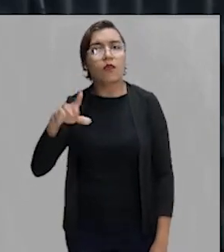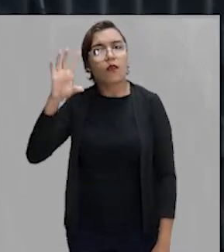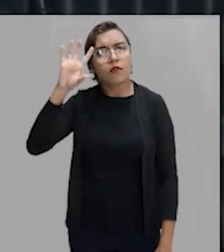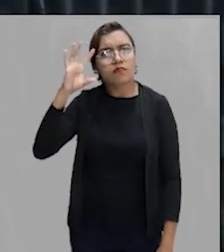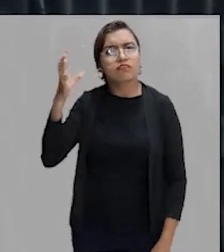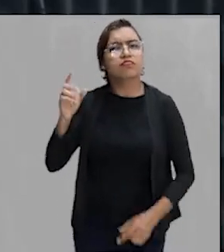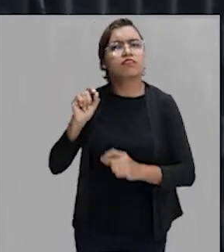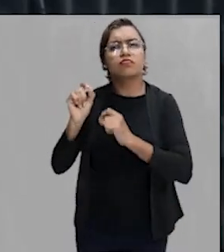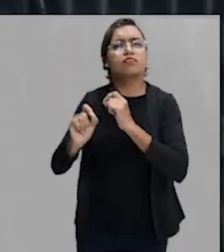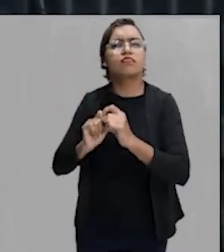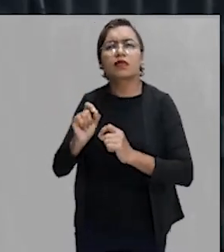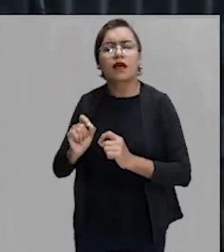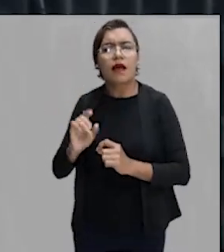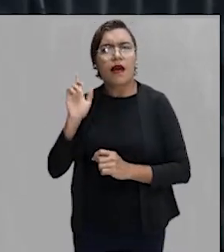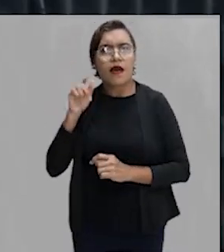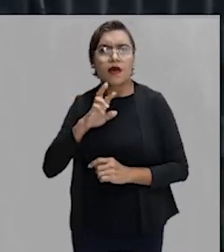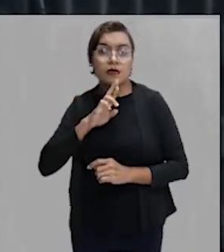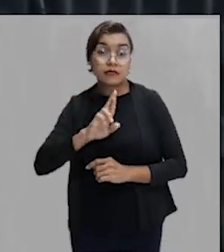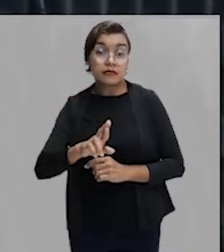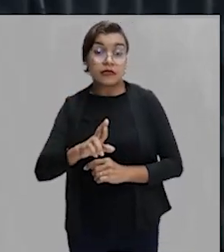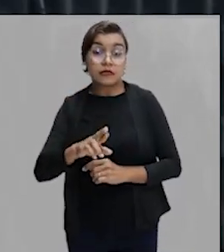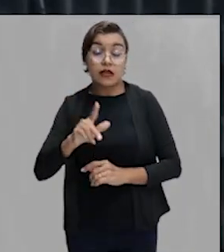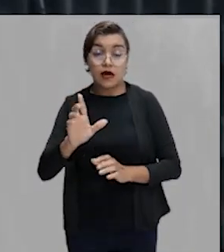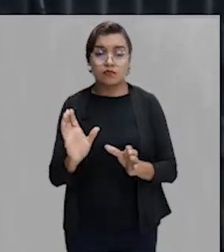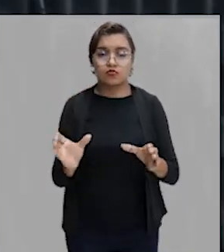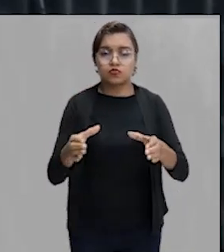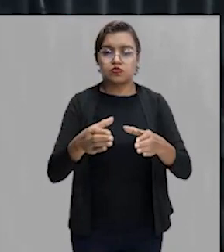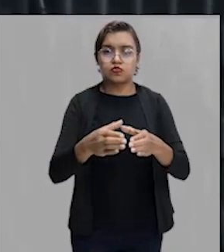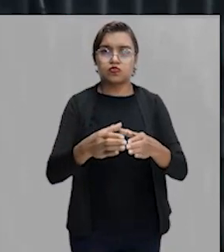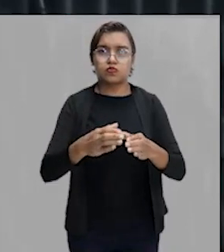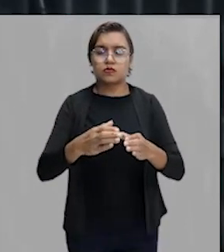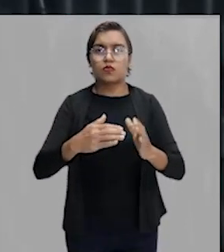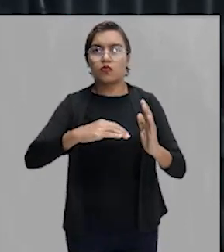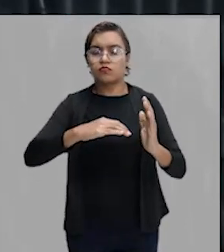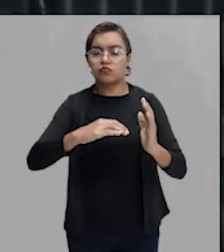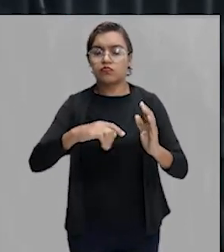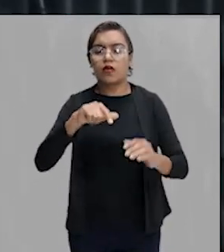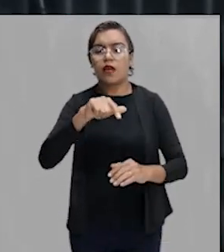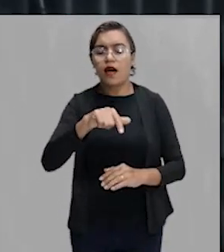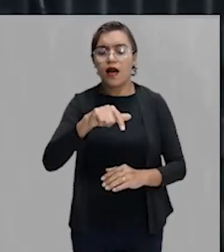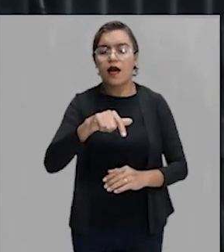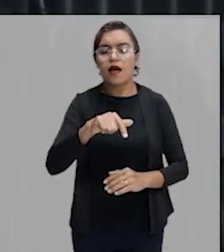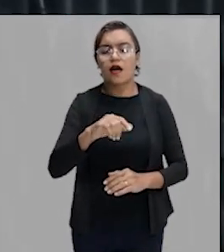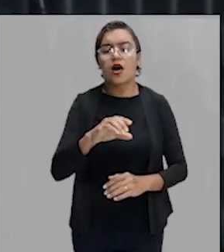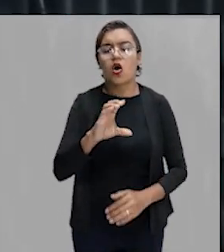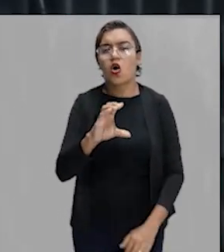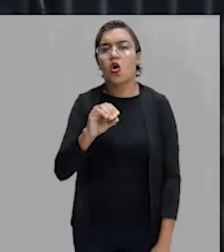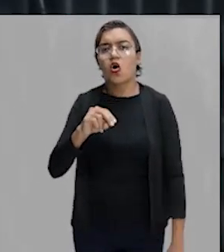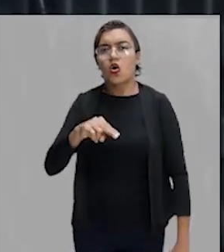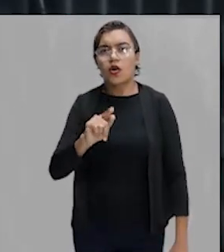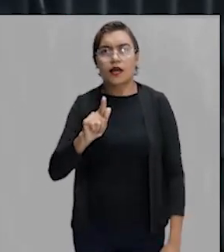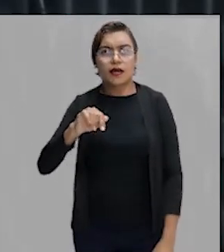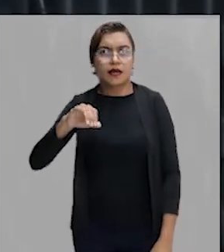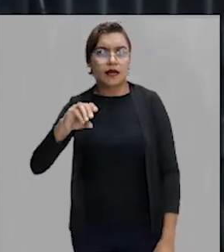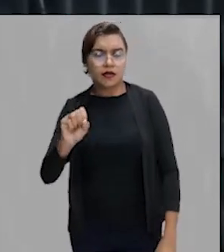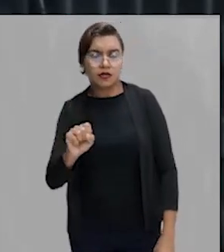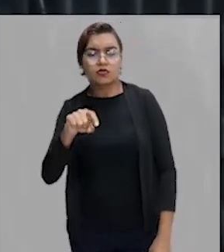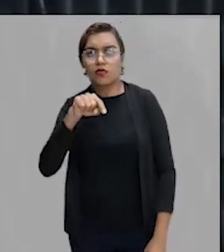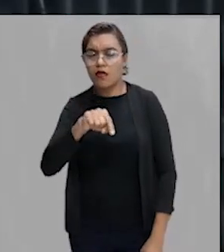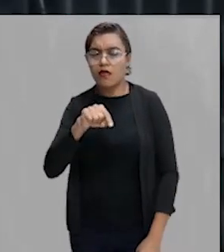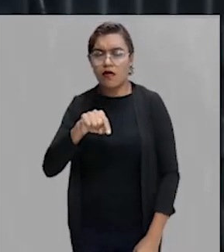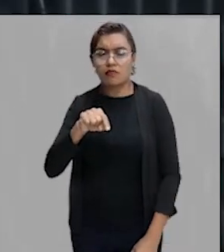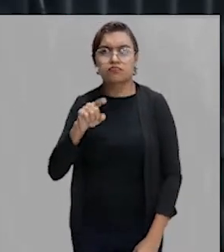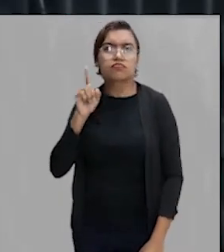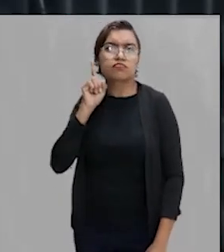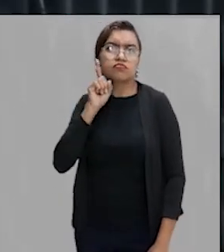foi em 64, quando o Congresso norte-americano revogou as leis que existiam, que segregavam espaços entre brancos e